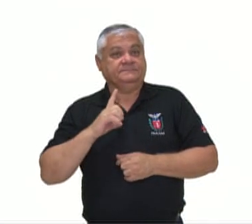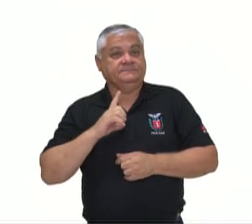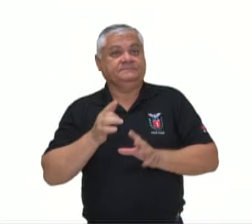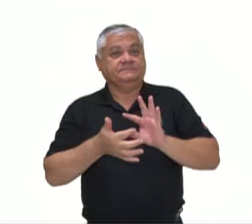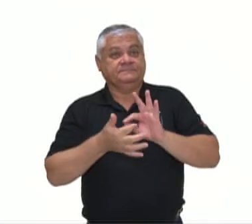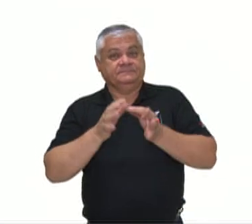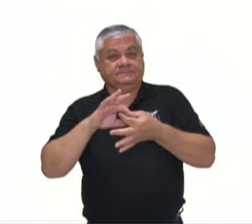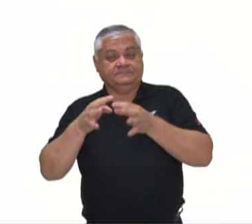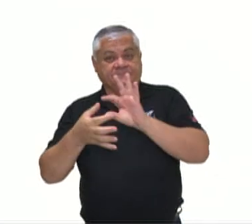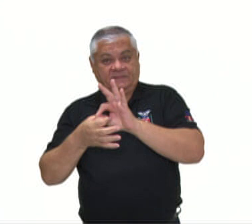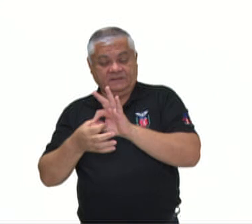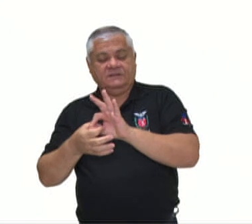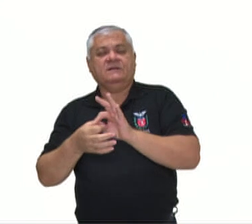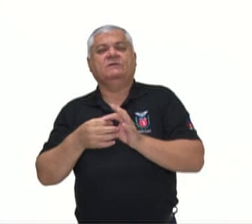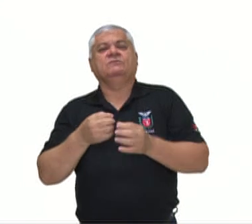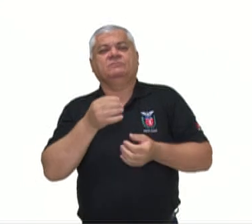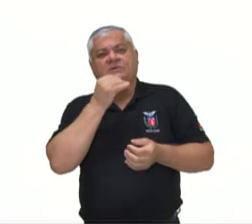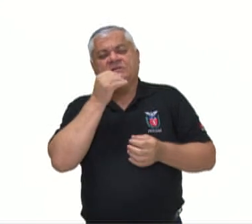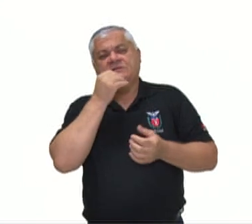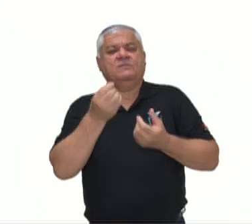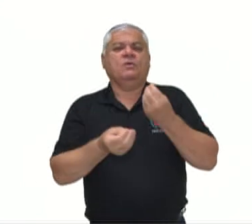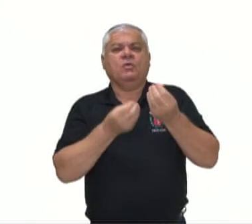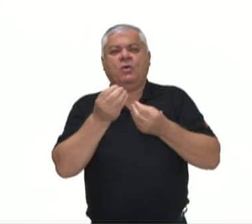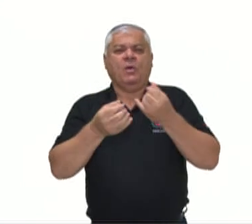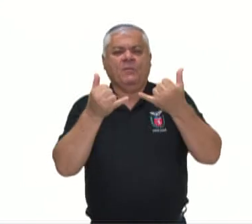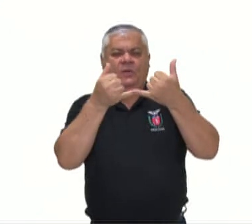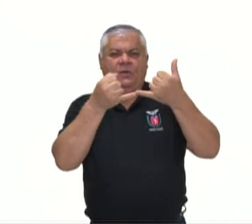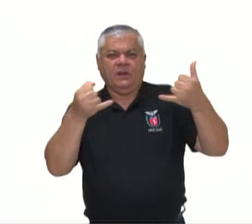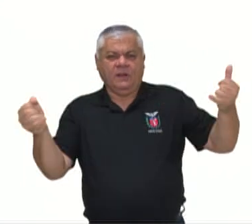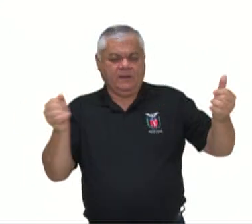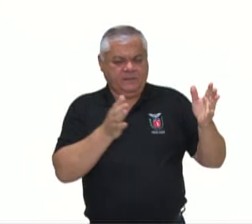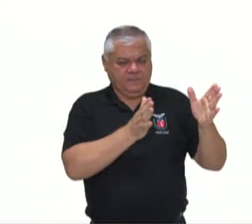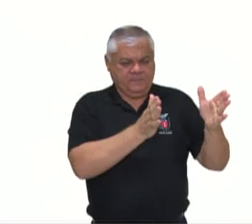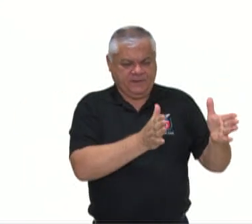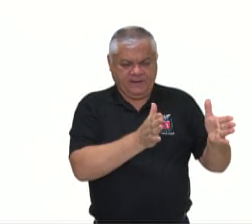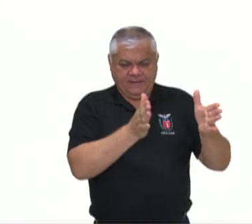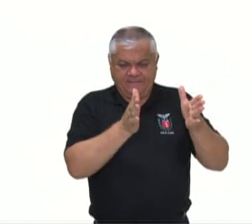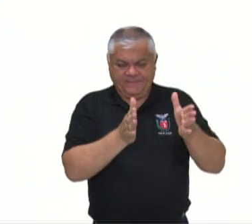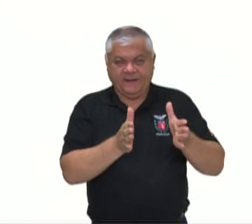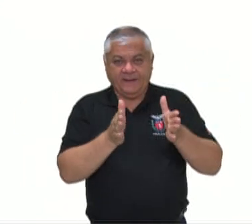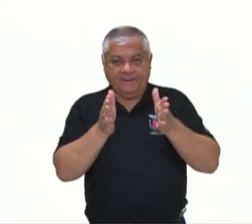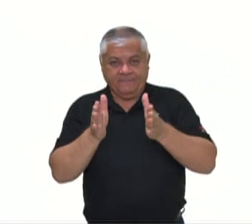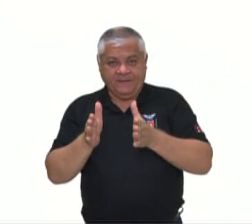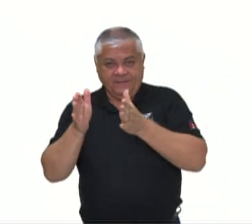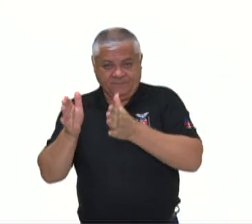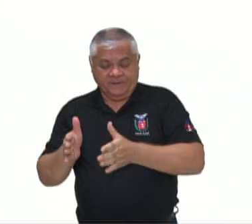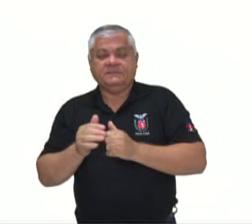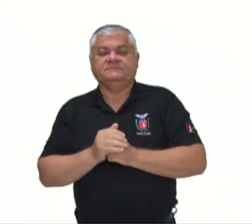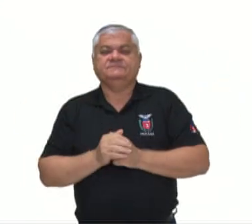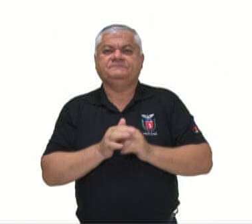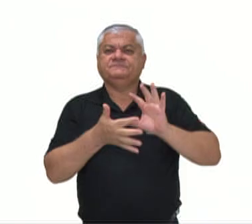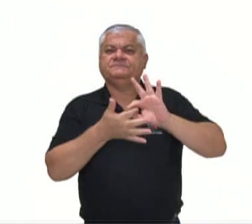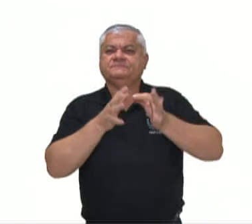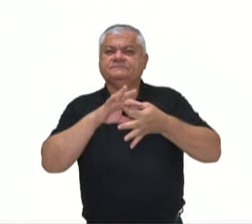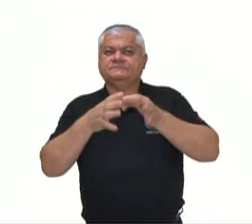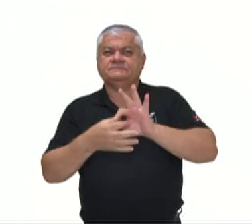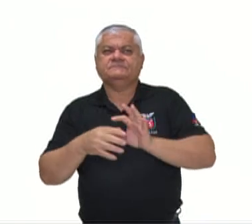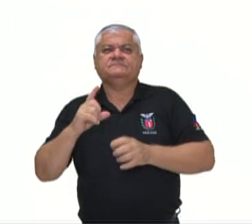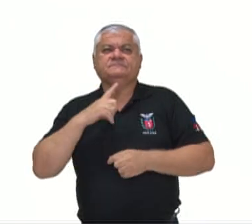Timeline. Então eu tenho uma espécie de linha do tempo da transmissão dos Jogos Olímpicos. Então eu tenho aqui,